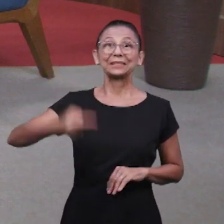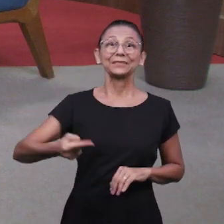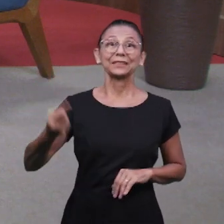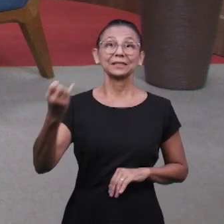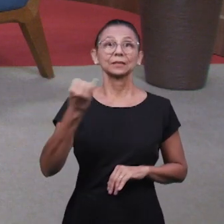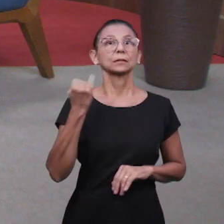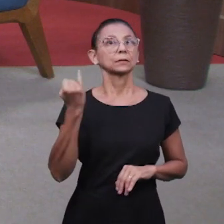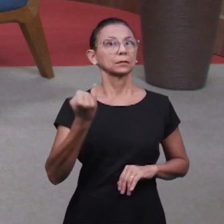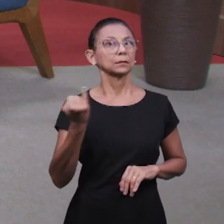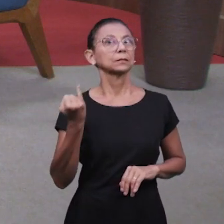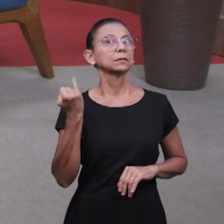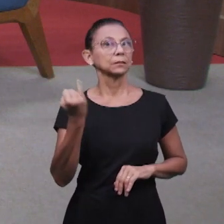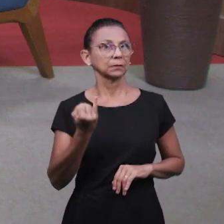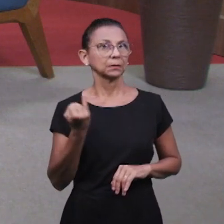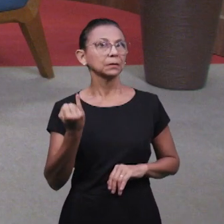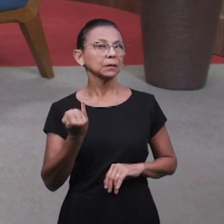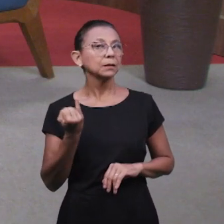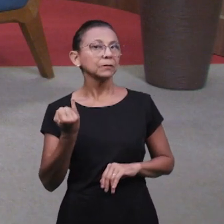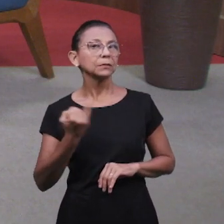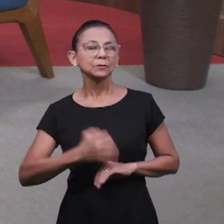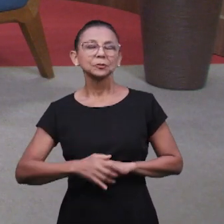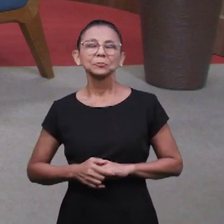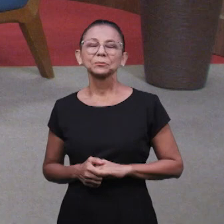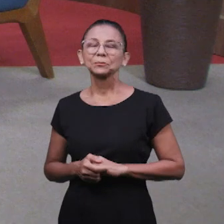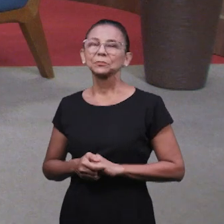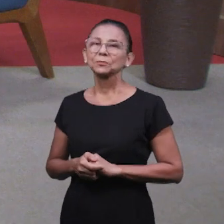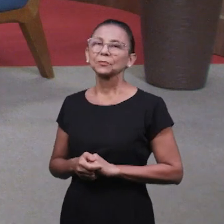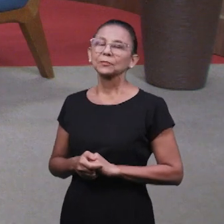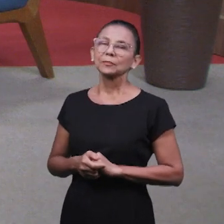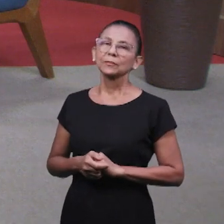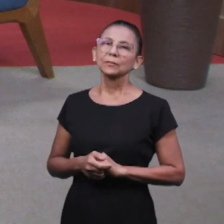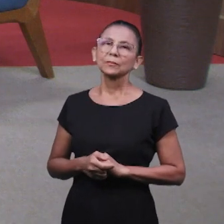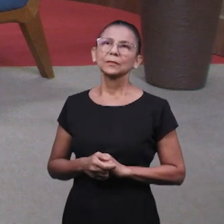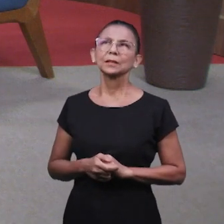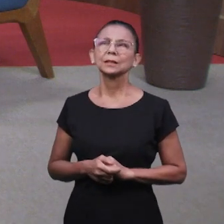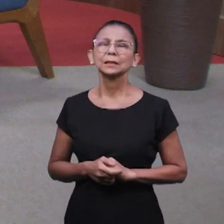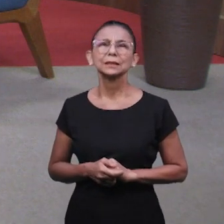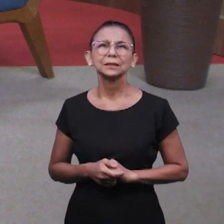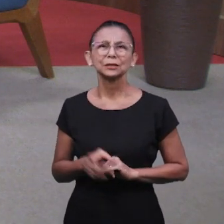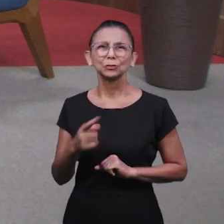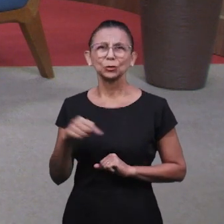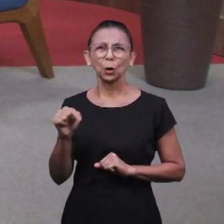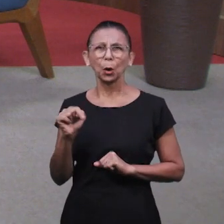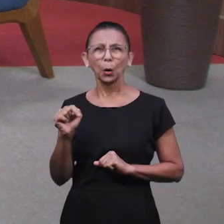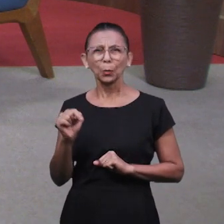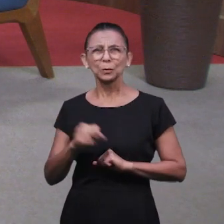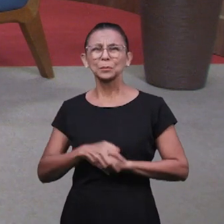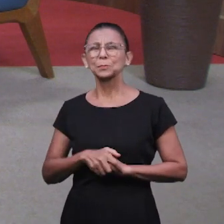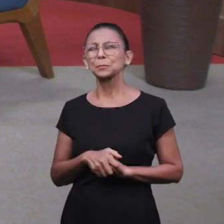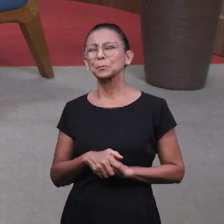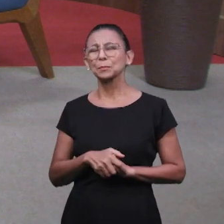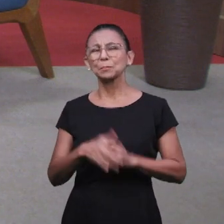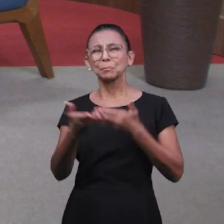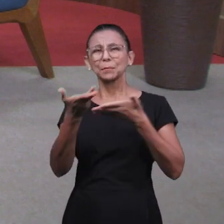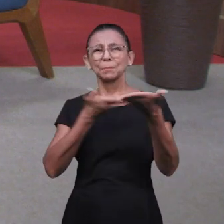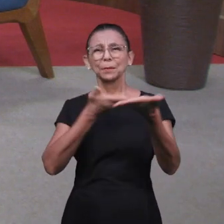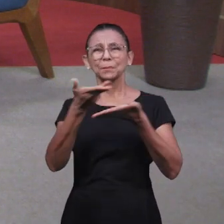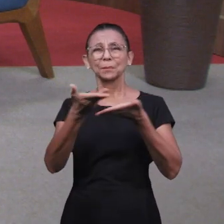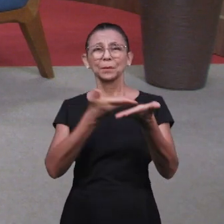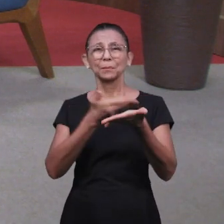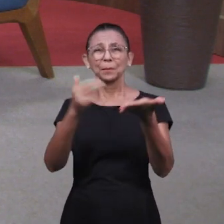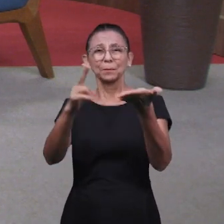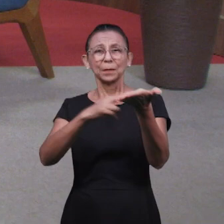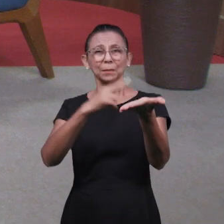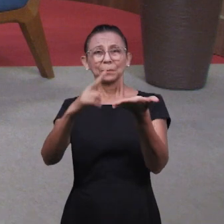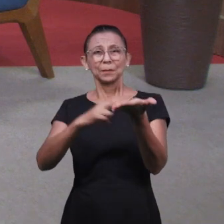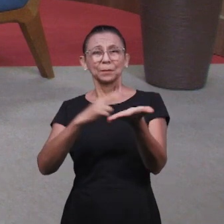na semana que vem. Isso é muito importante. É muito importante muito isso. Importante. No programa da semana que vem. Nós recebemos diversas mensagens,